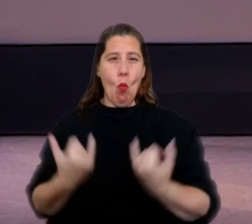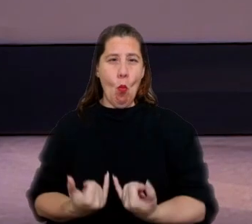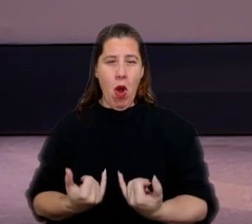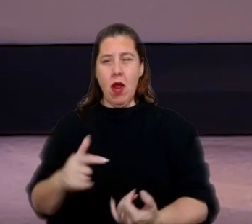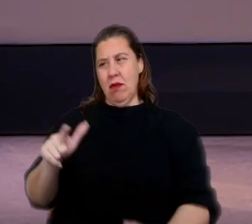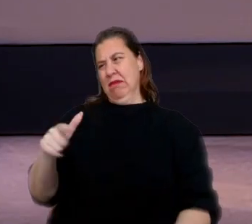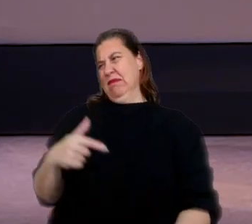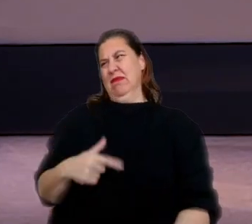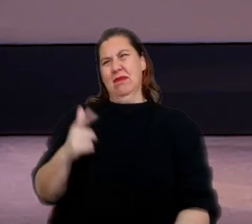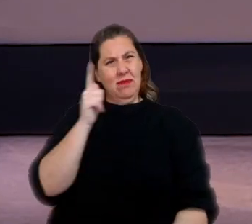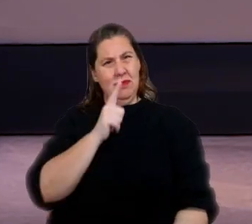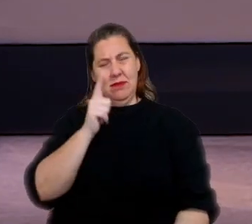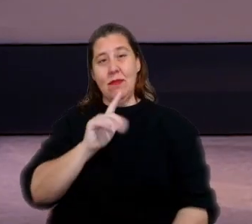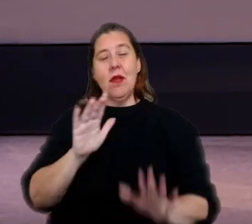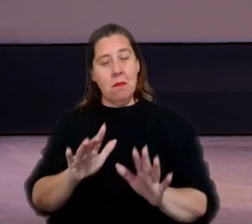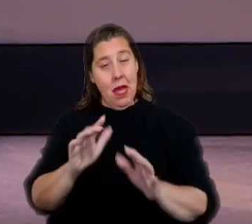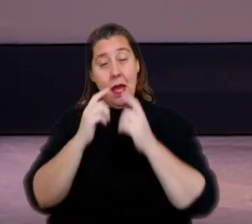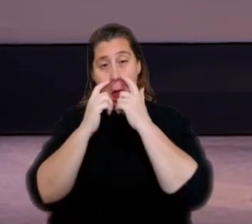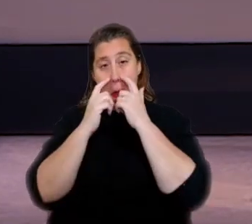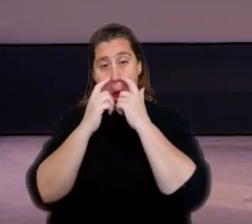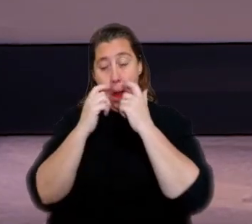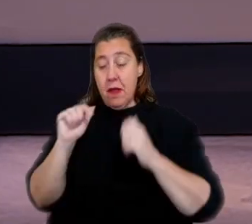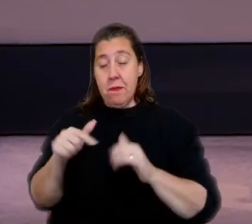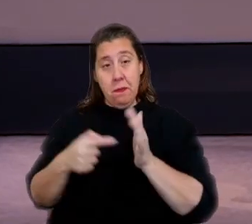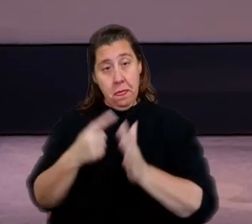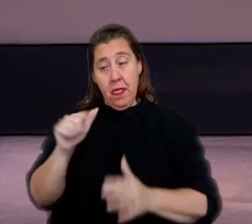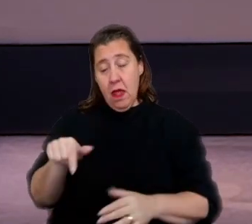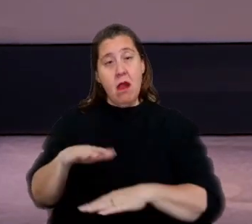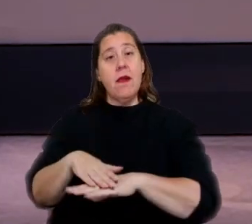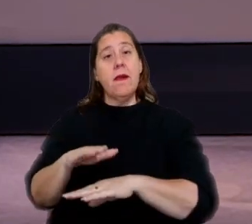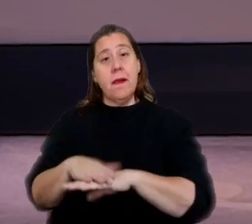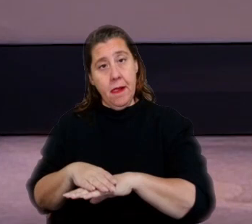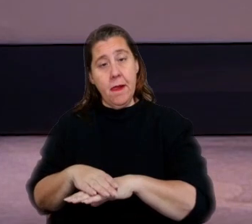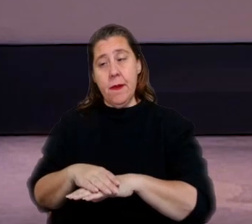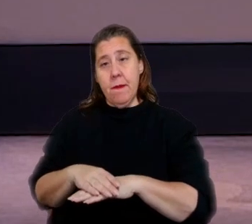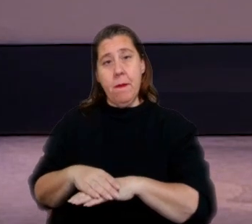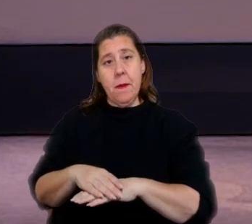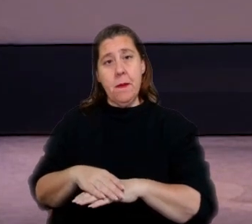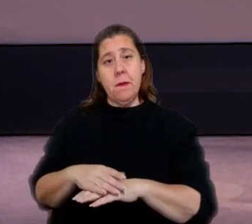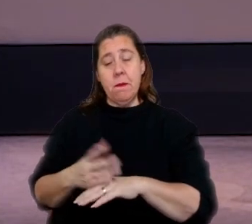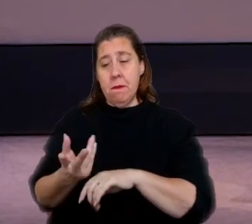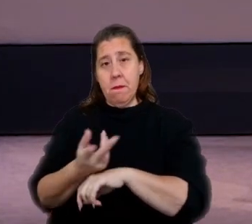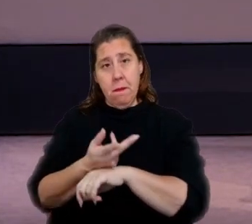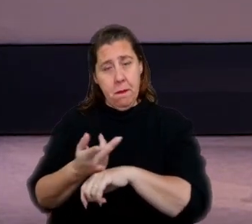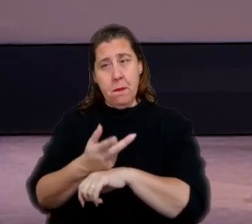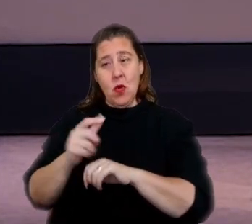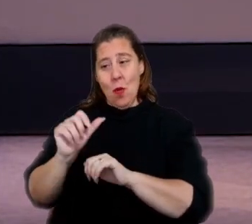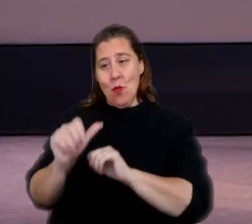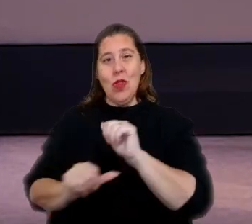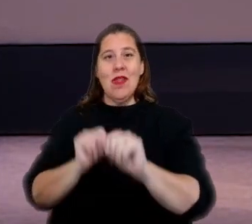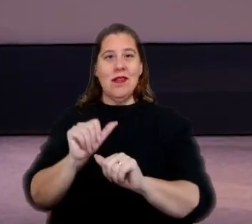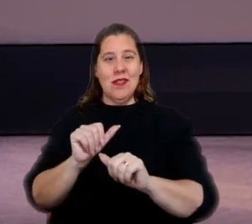magrinho, você fala, ah, isso aí não vai dar certo, mas ele, então no primeiro momento ele faz isso, ele vai em direção a uma